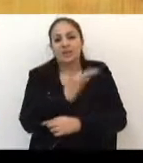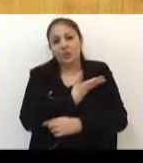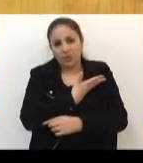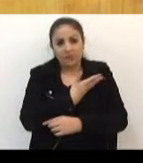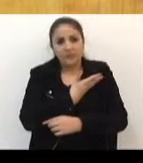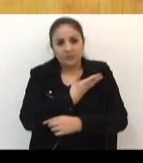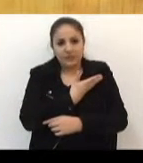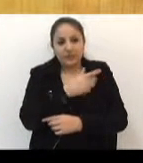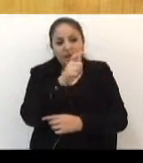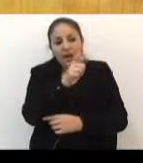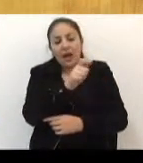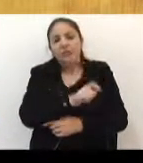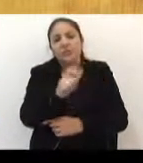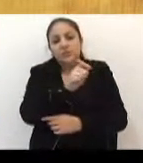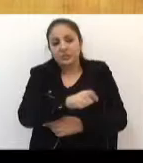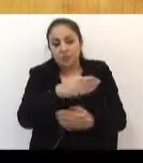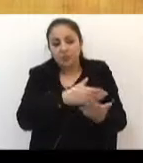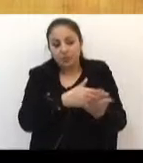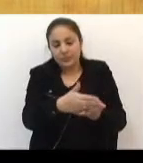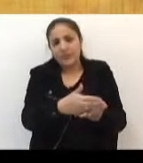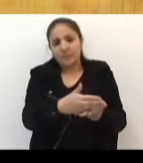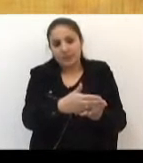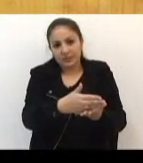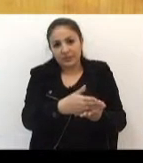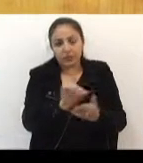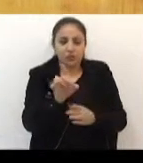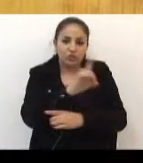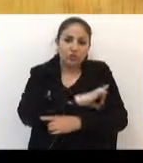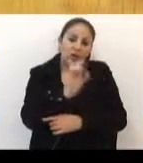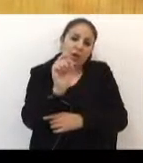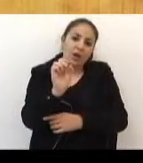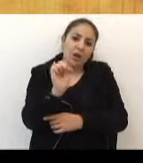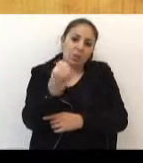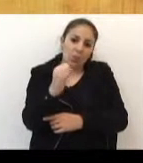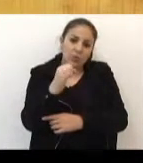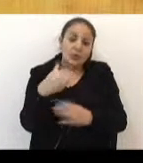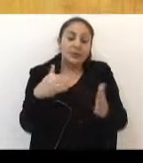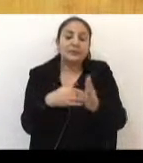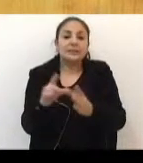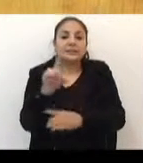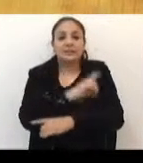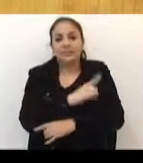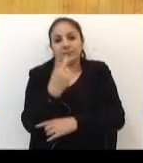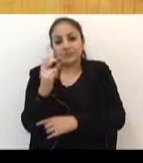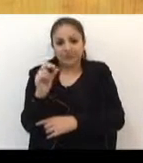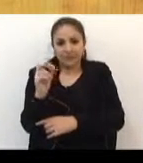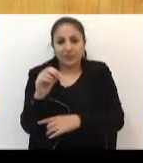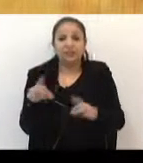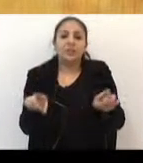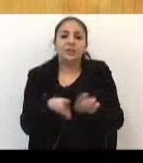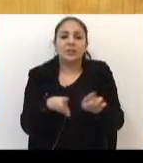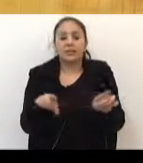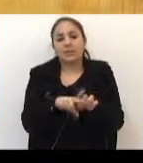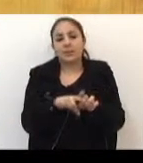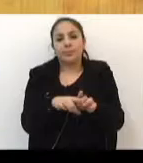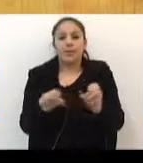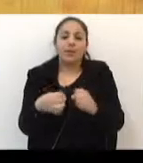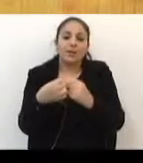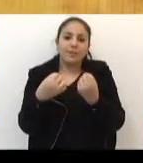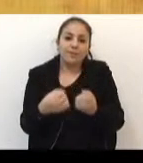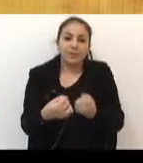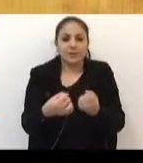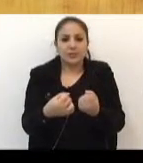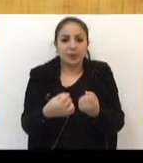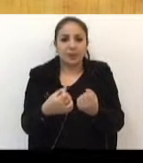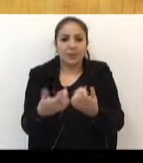8, né, e vão ser até o dia 20, aproveitar também, né, para reforçar o convite de vocês